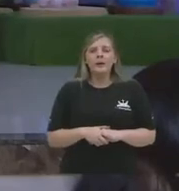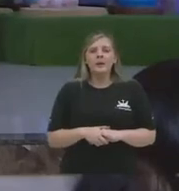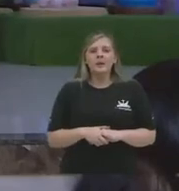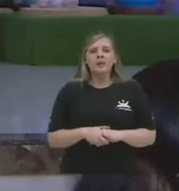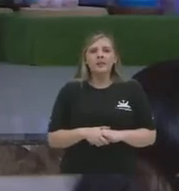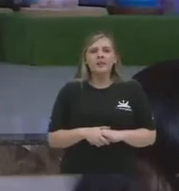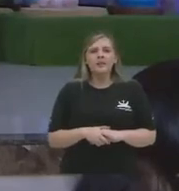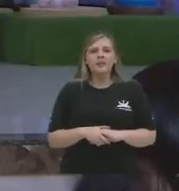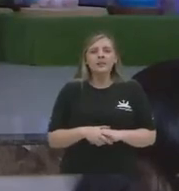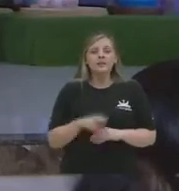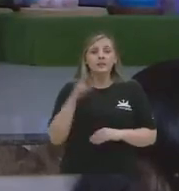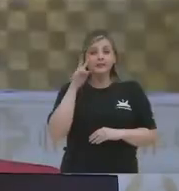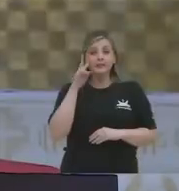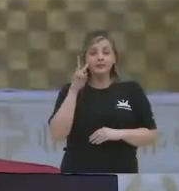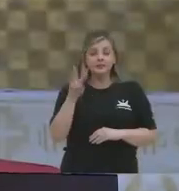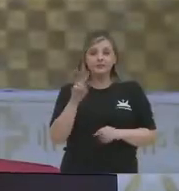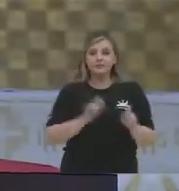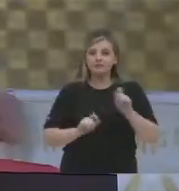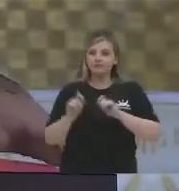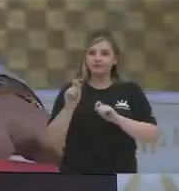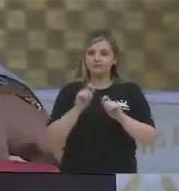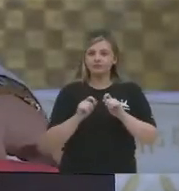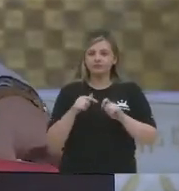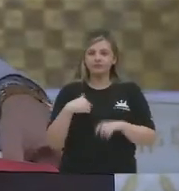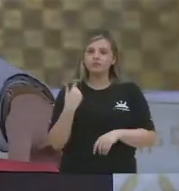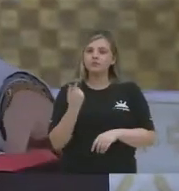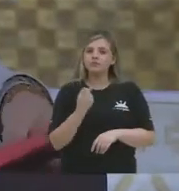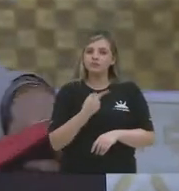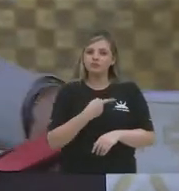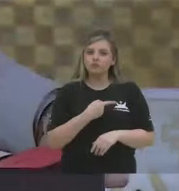vejam que nós estamos aqui.